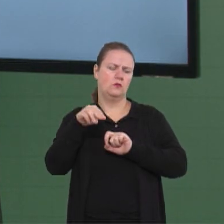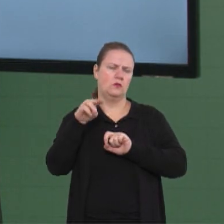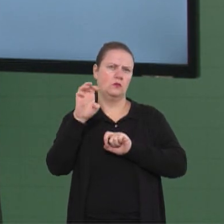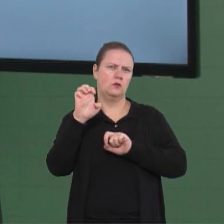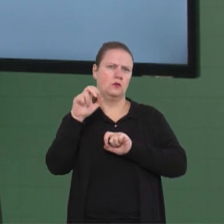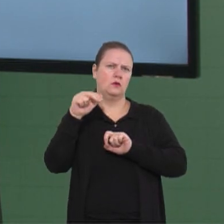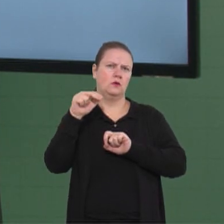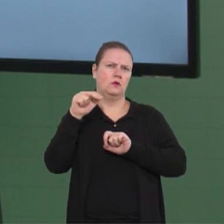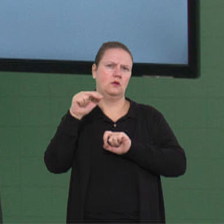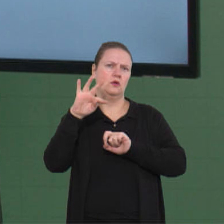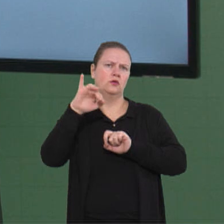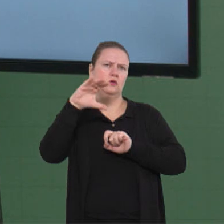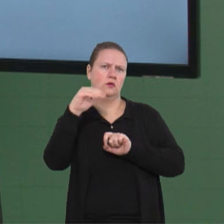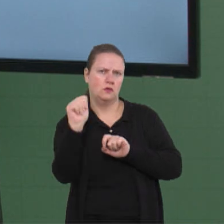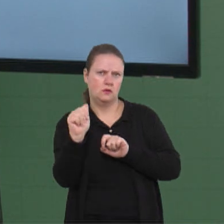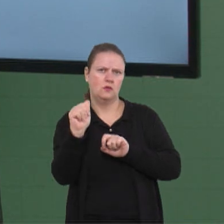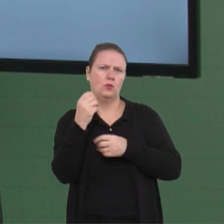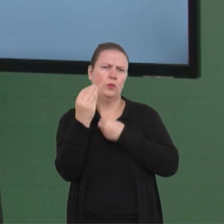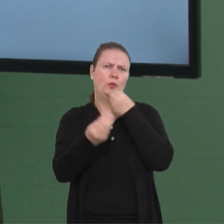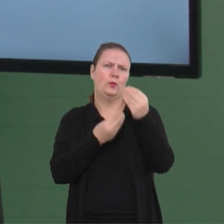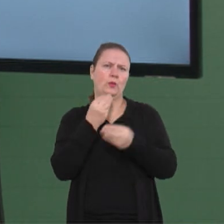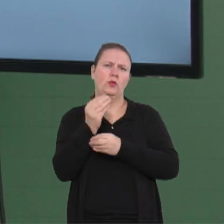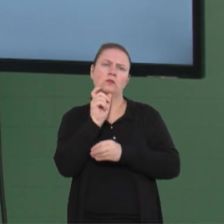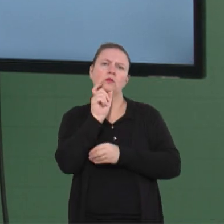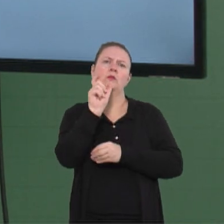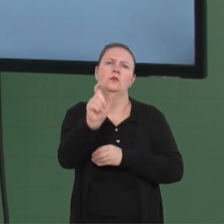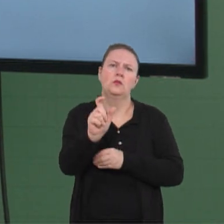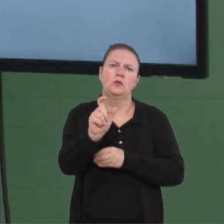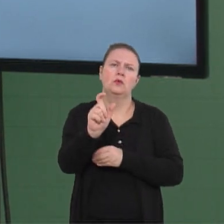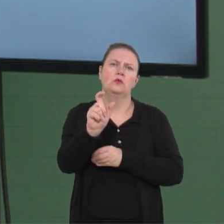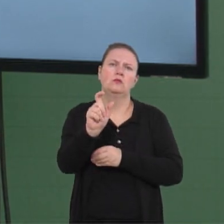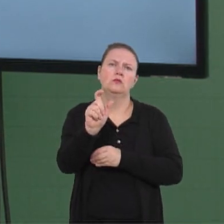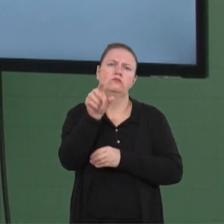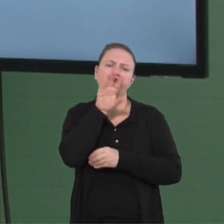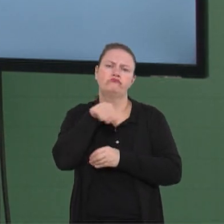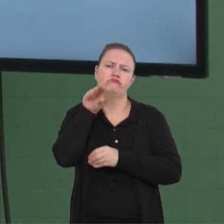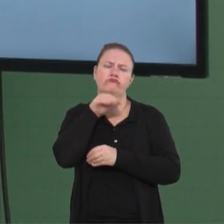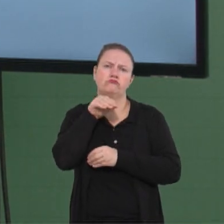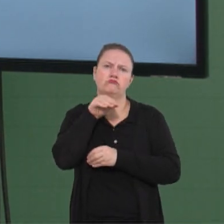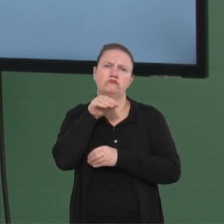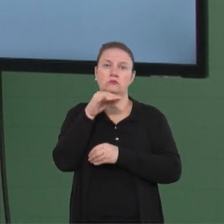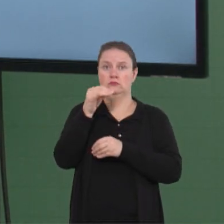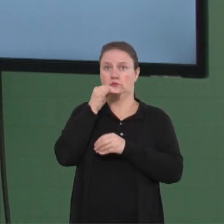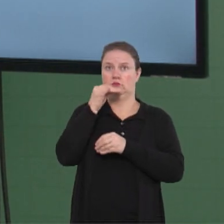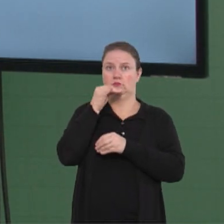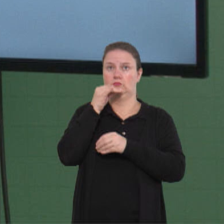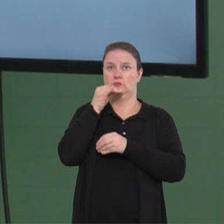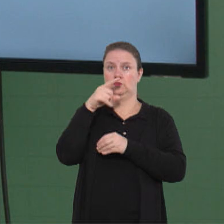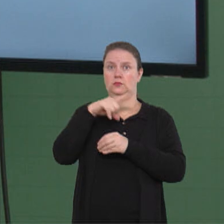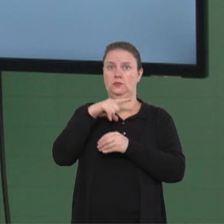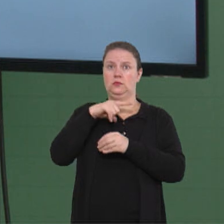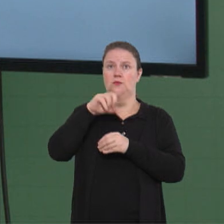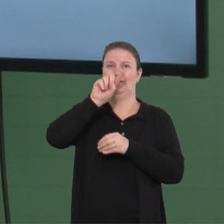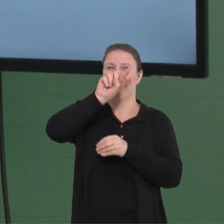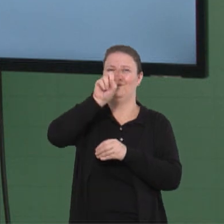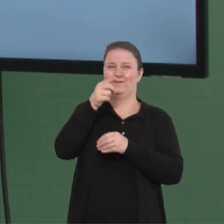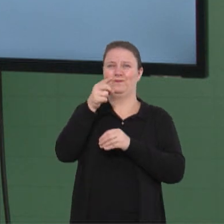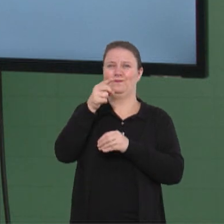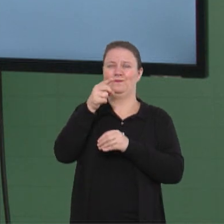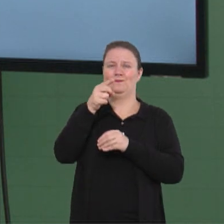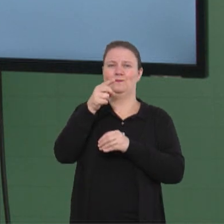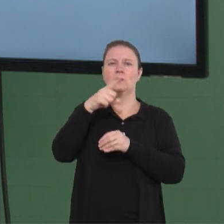como a gente pronuncia as palavras por quê que eu coloquei porque na palavra mansa e nós temos um t